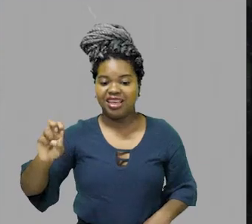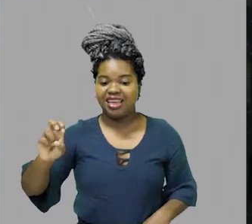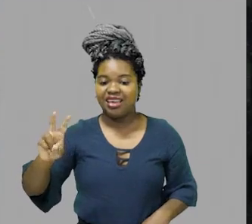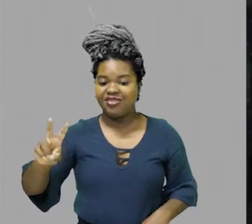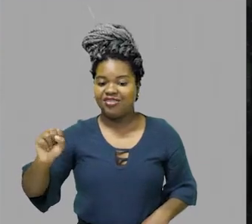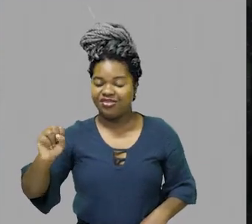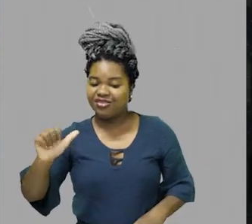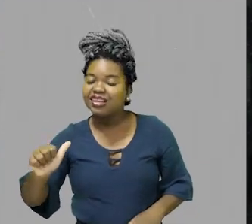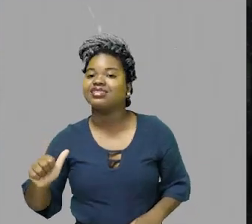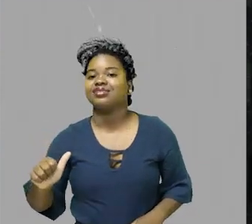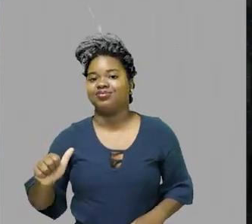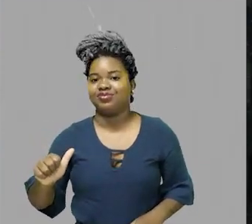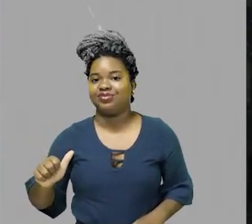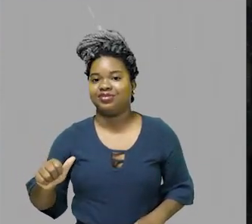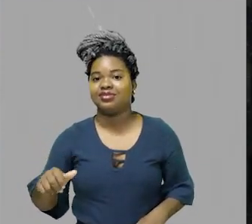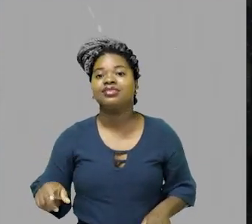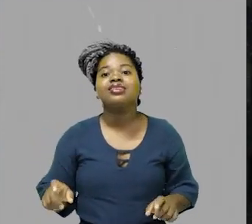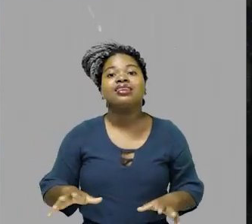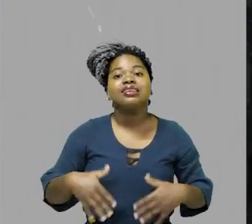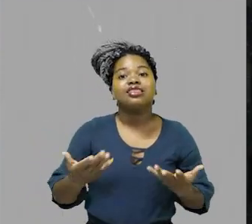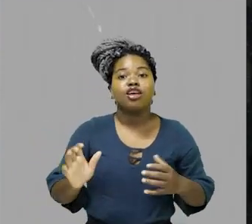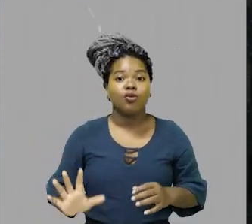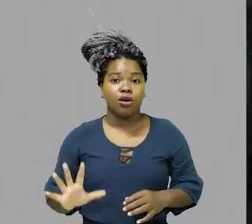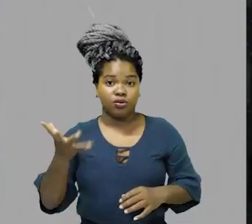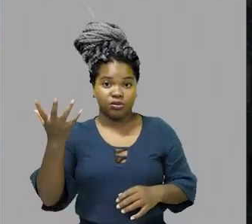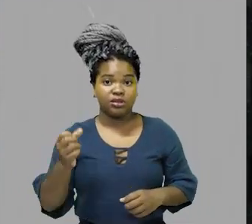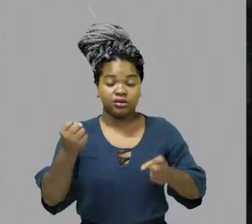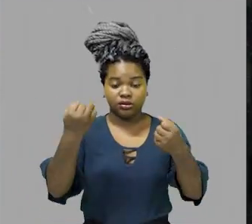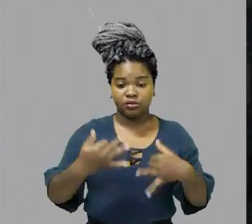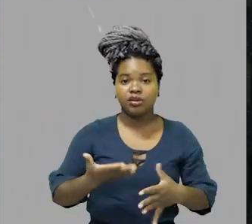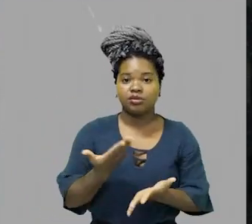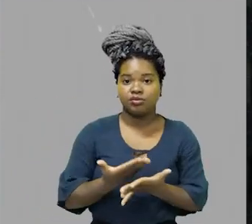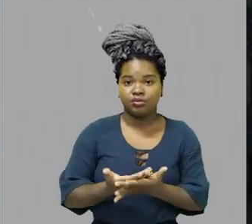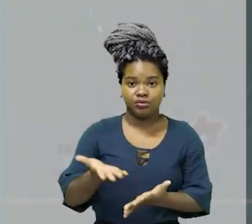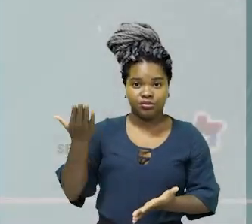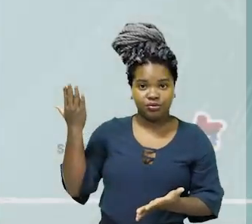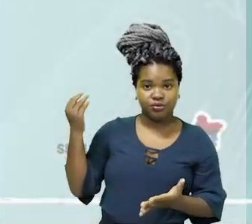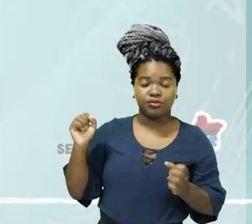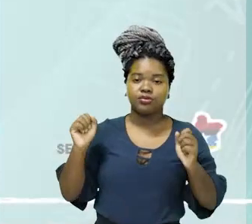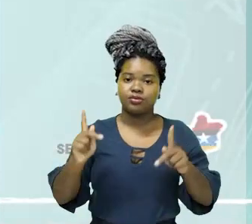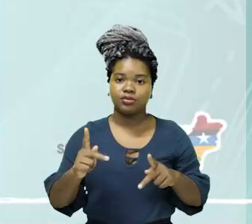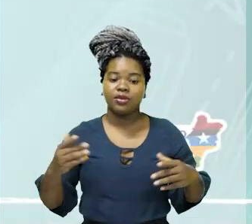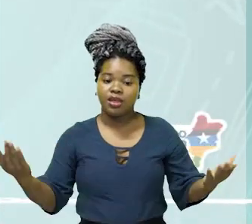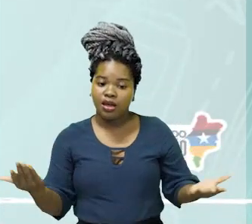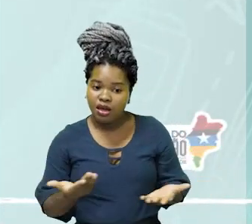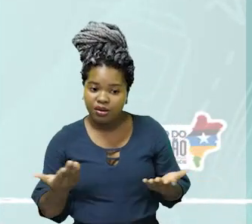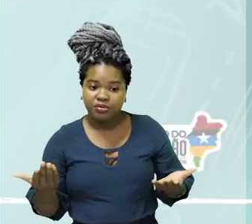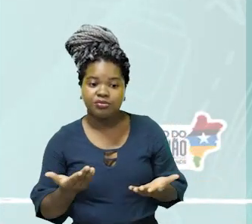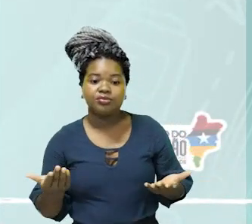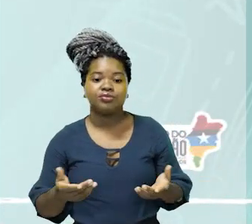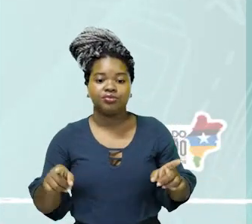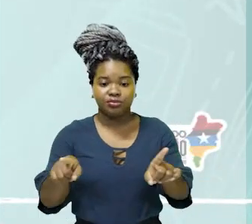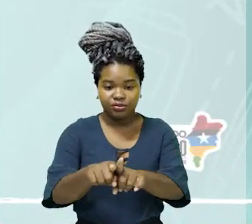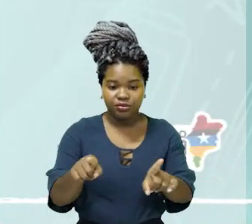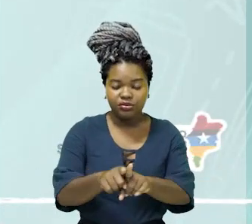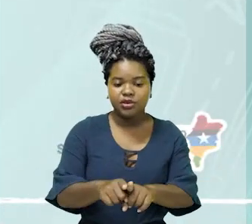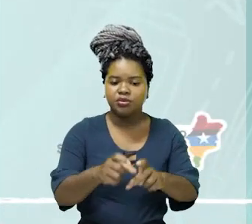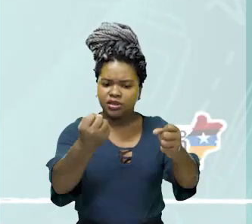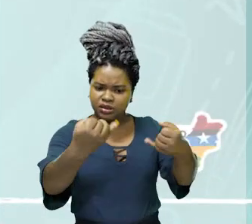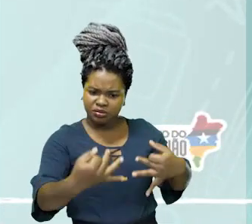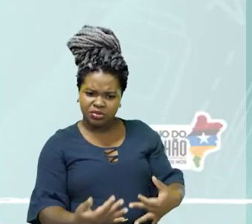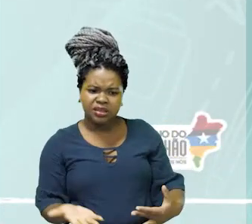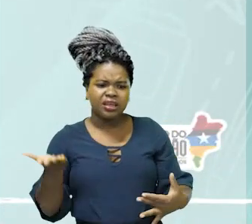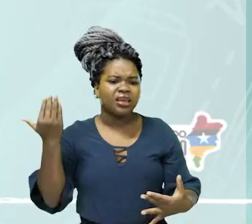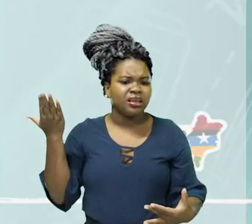Tá? Então foi isso que a gente viu na primeira aula a respeito do dogma central. E aí nós vimos a respeito da